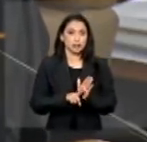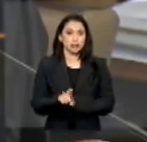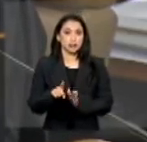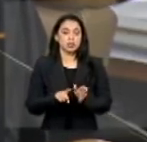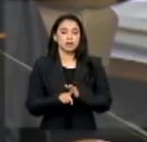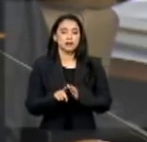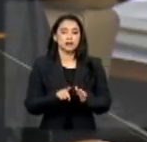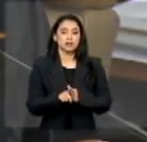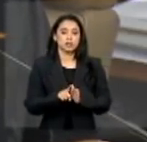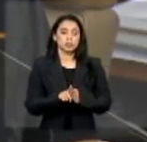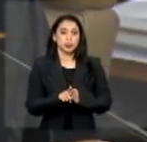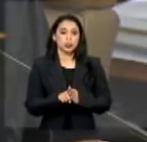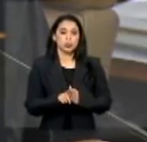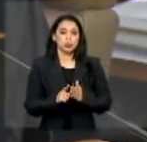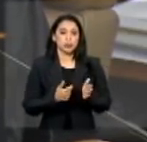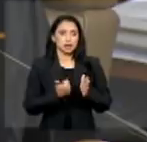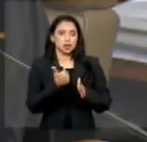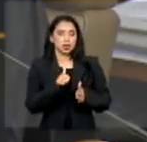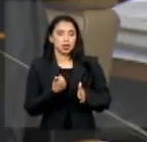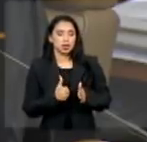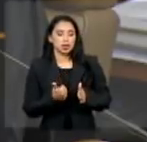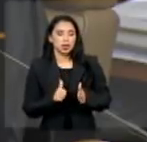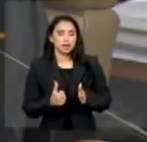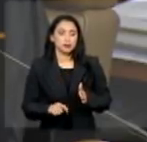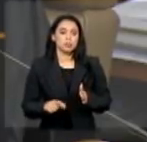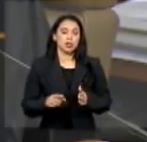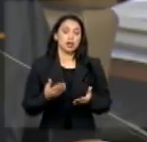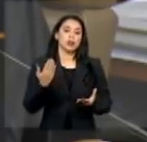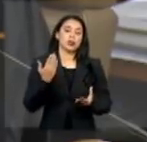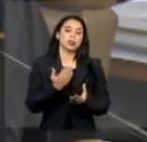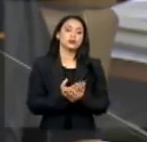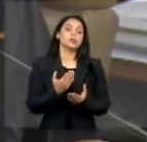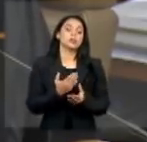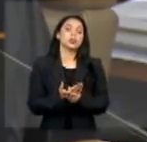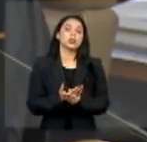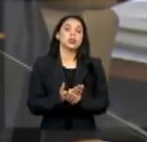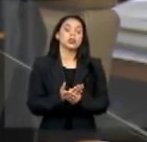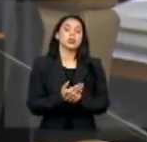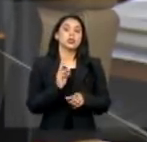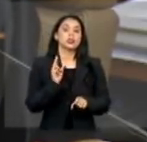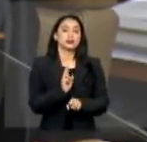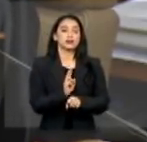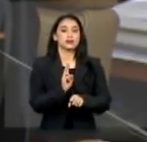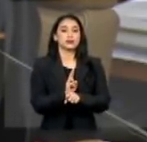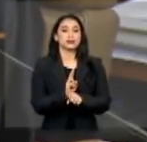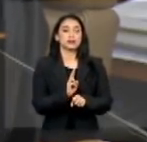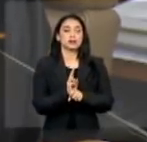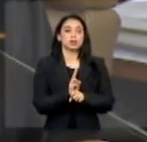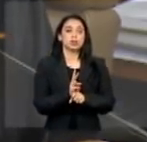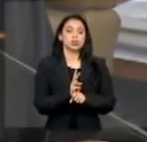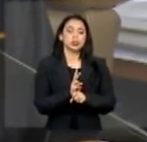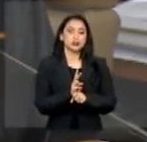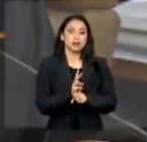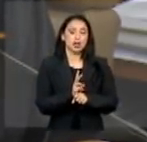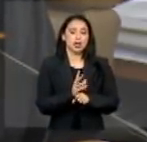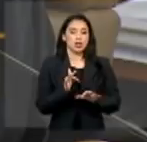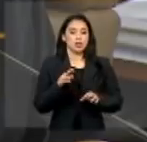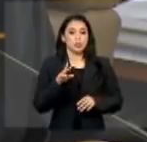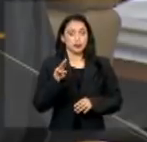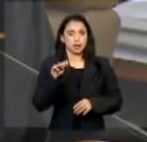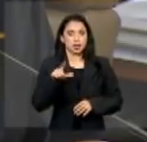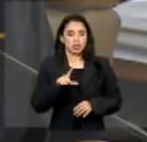passa examinar o cerne da alegação defensiva qual seja o de que as alegações finais apresentadas